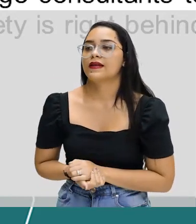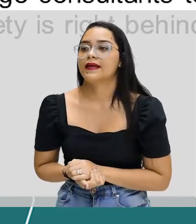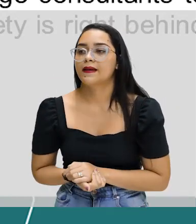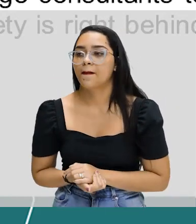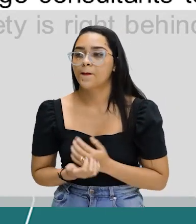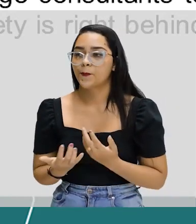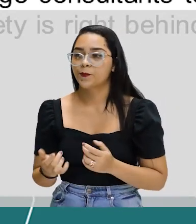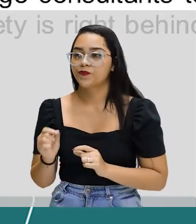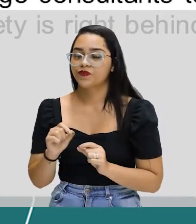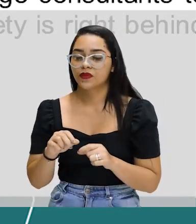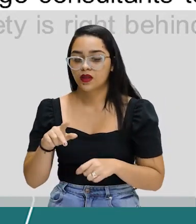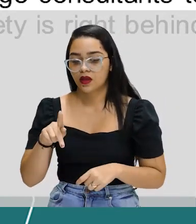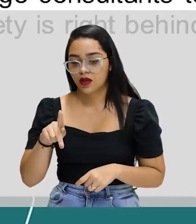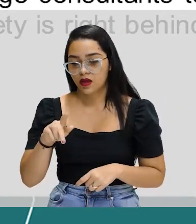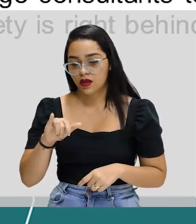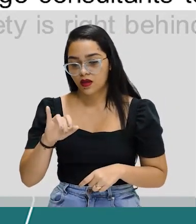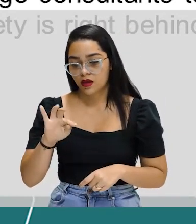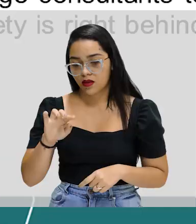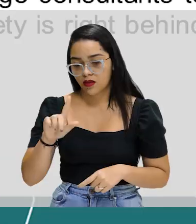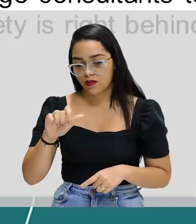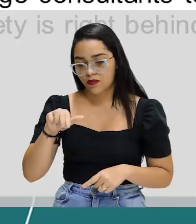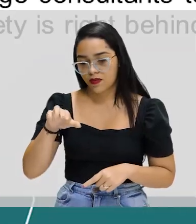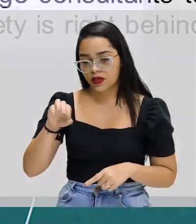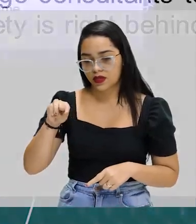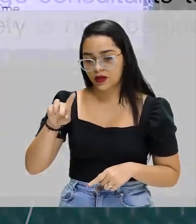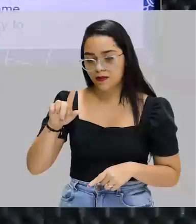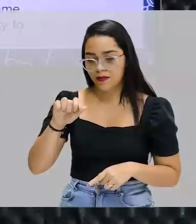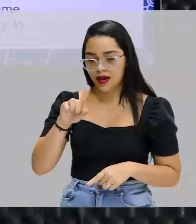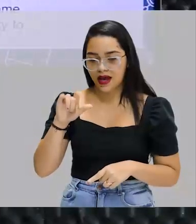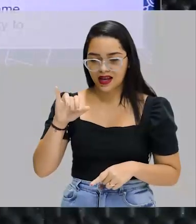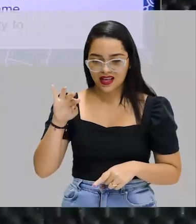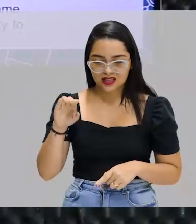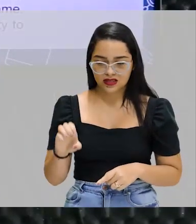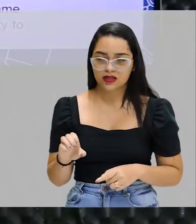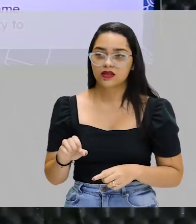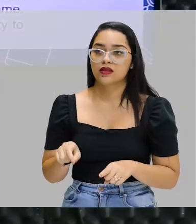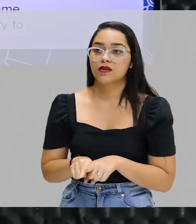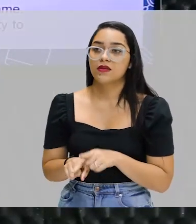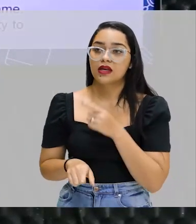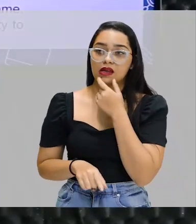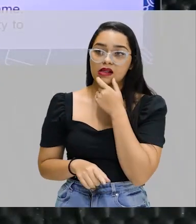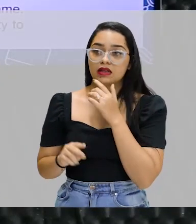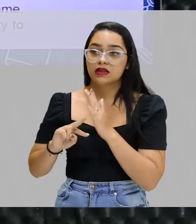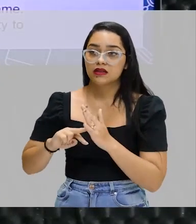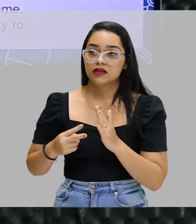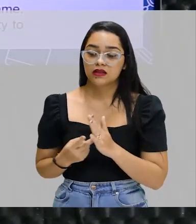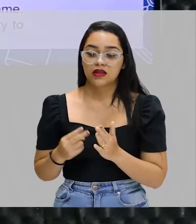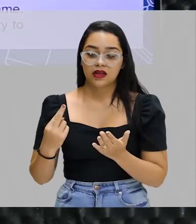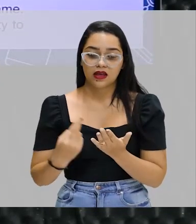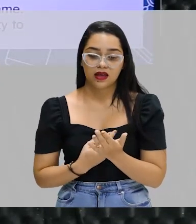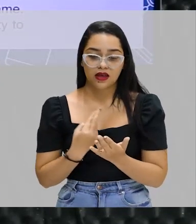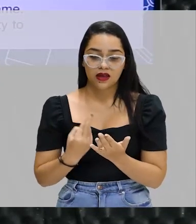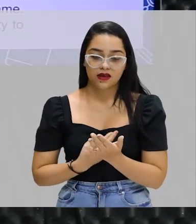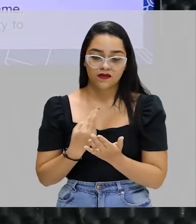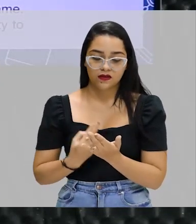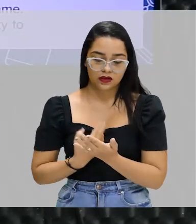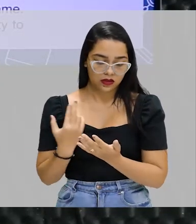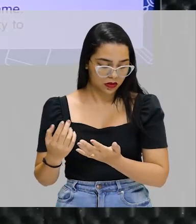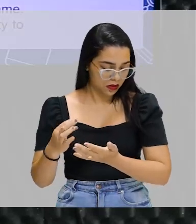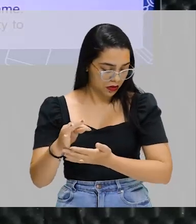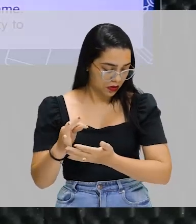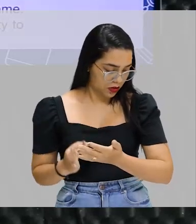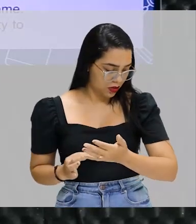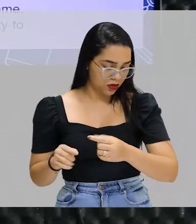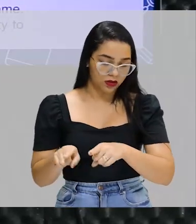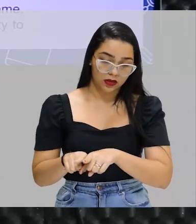fonte dele, Pit Lane Magazine. Magazine, em inglês, significa revista. Então, ele é um